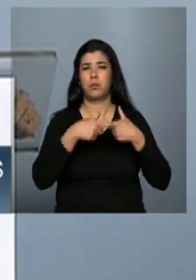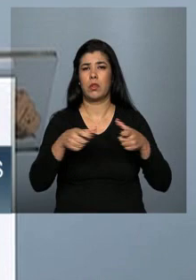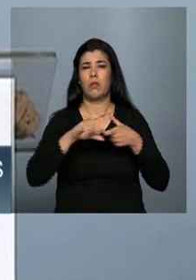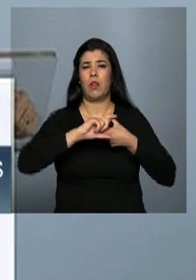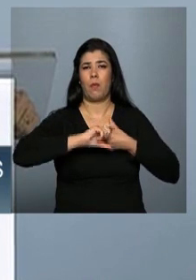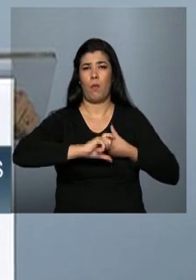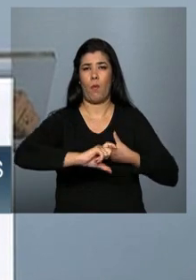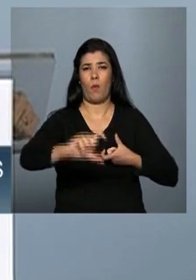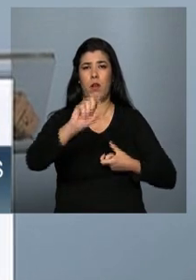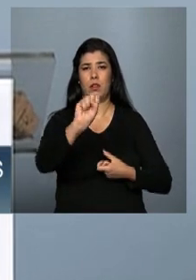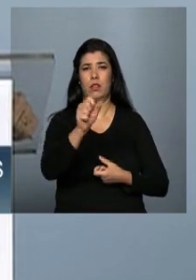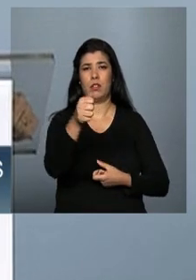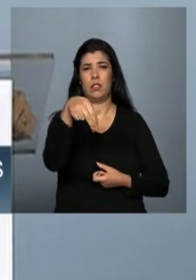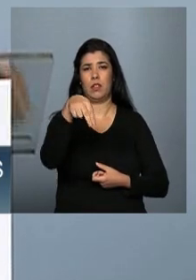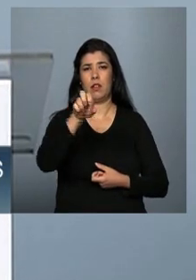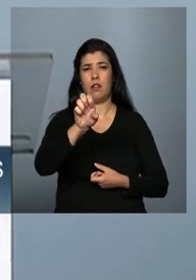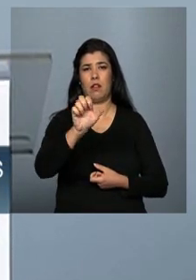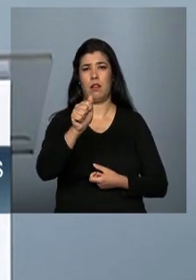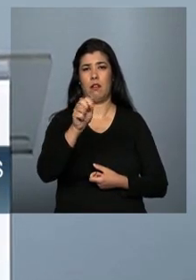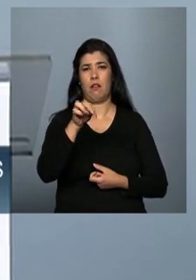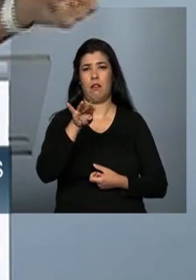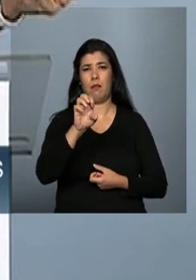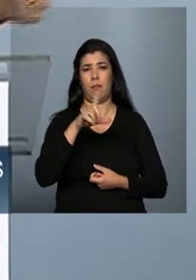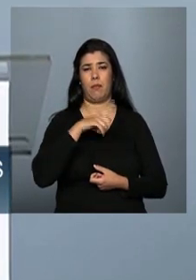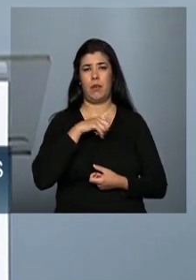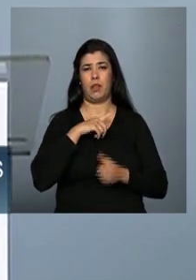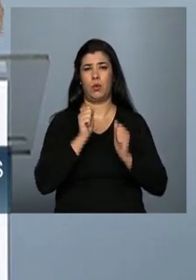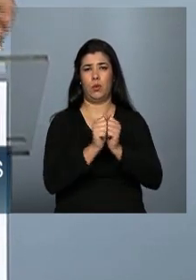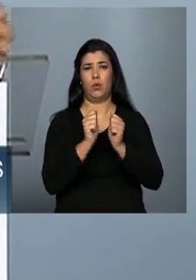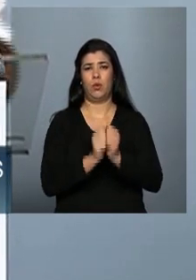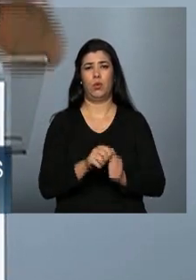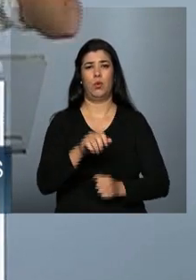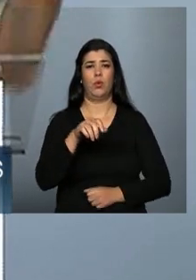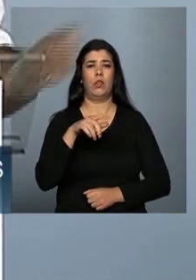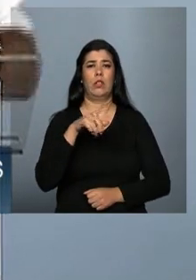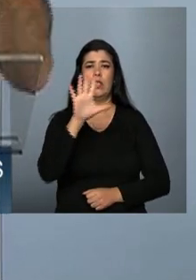saneamento. Nós temos um financiamento, não, o AGU, de algo